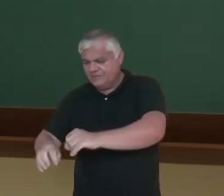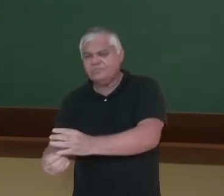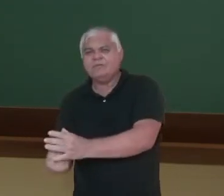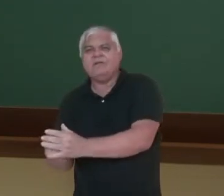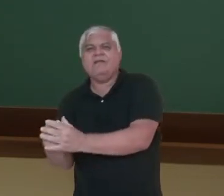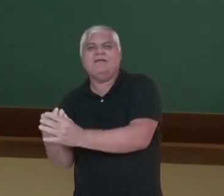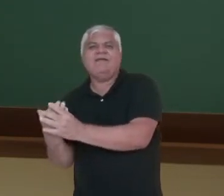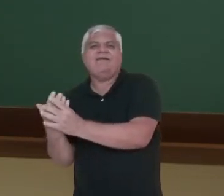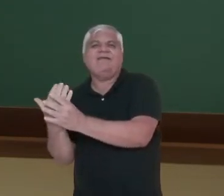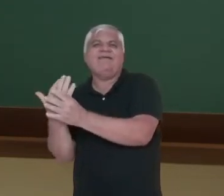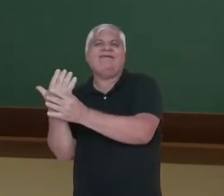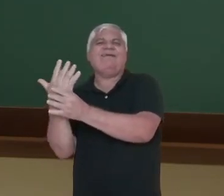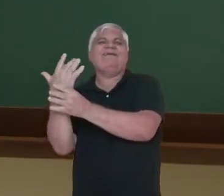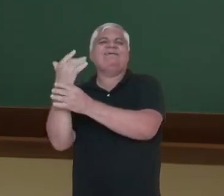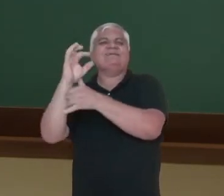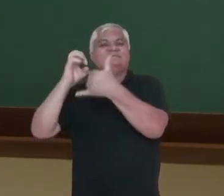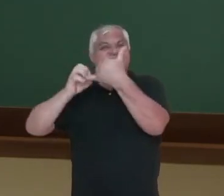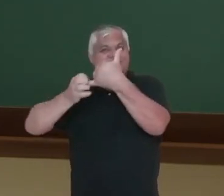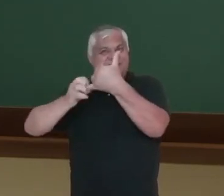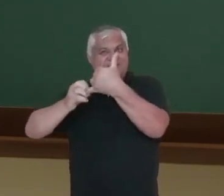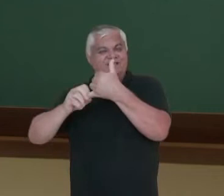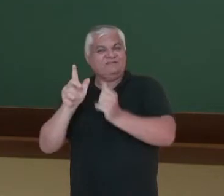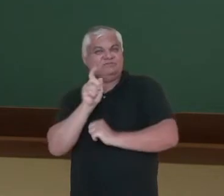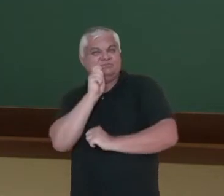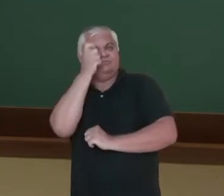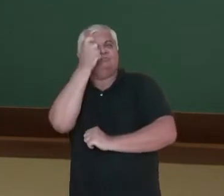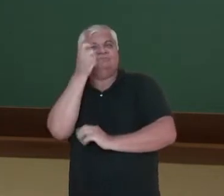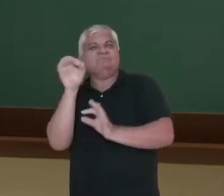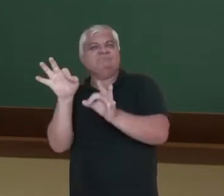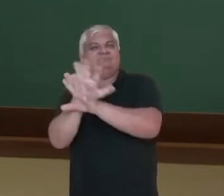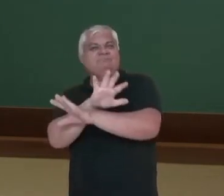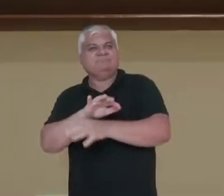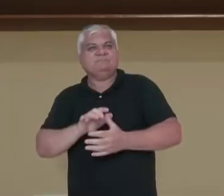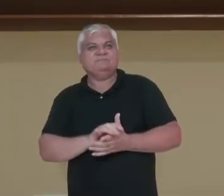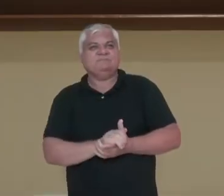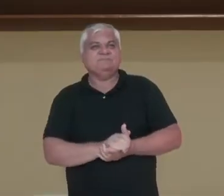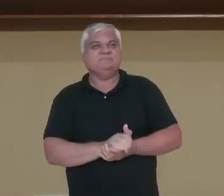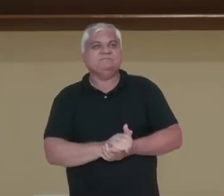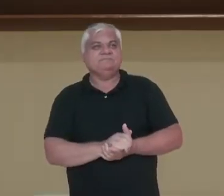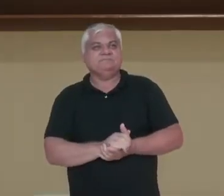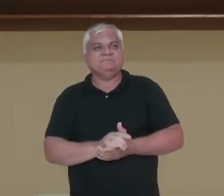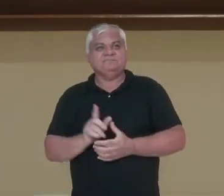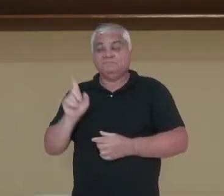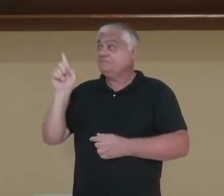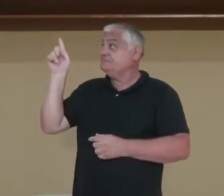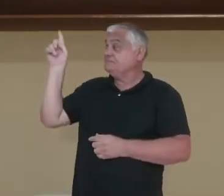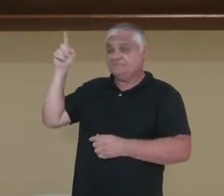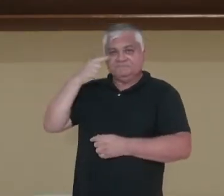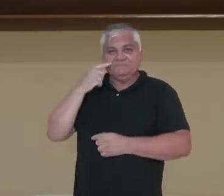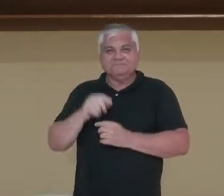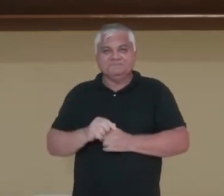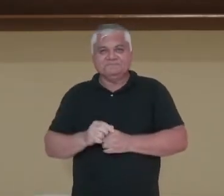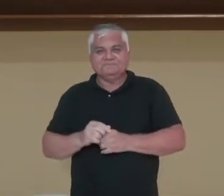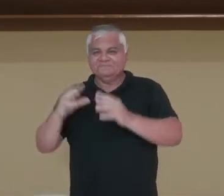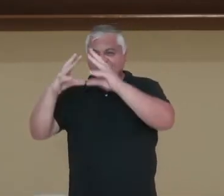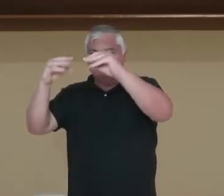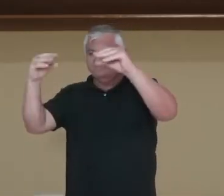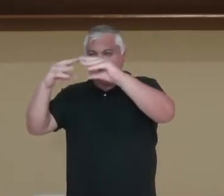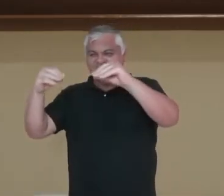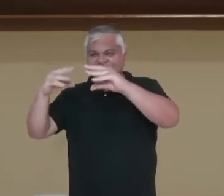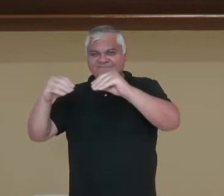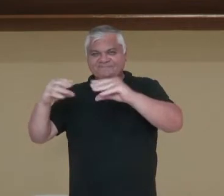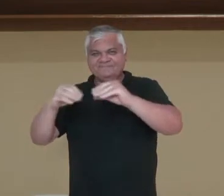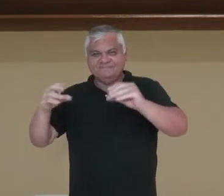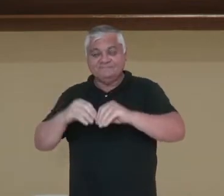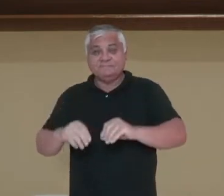haver a produção da semente, por exemplo, o pinhão, ok? Tá? Aqui a gente tem a imagem do pinus, né?